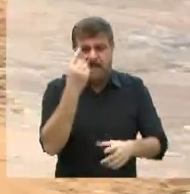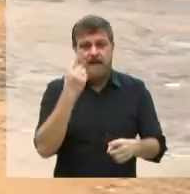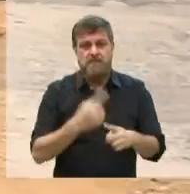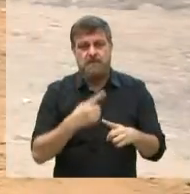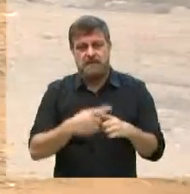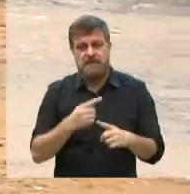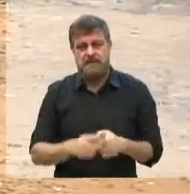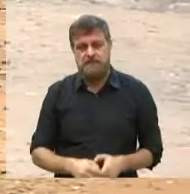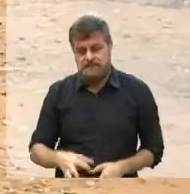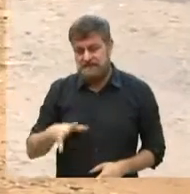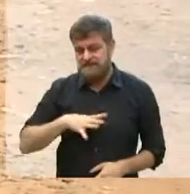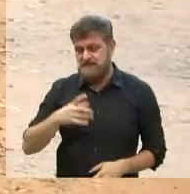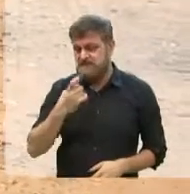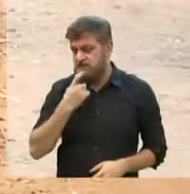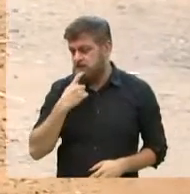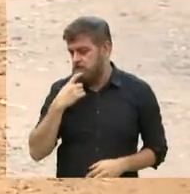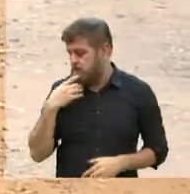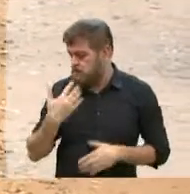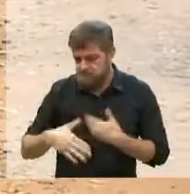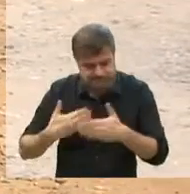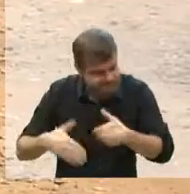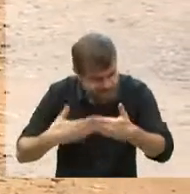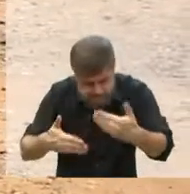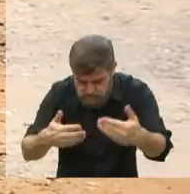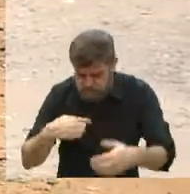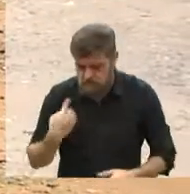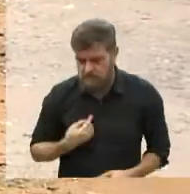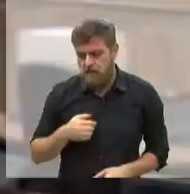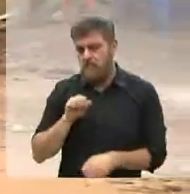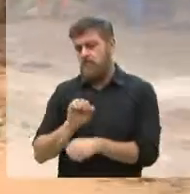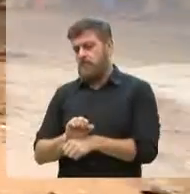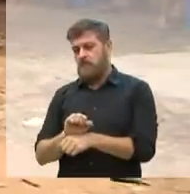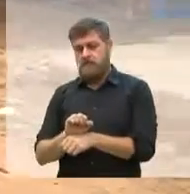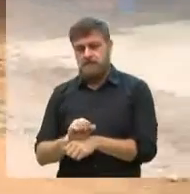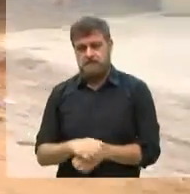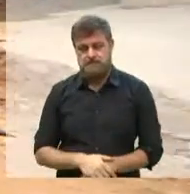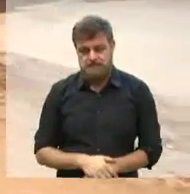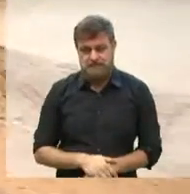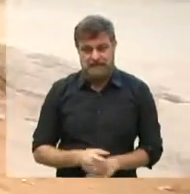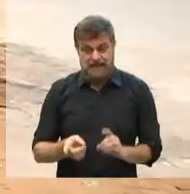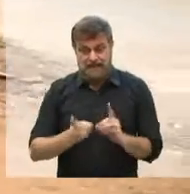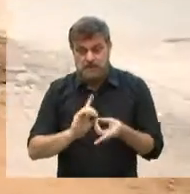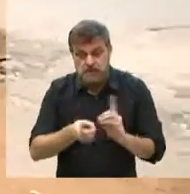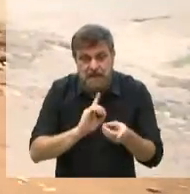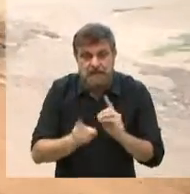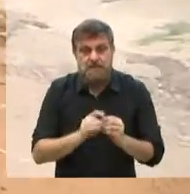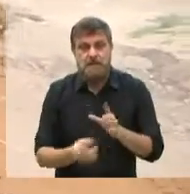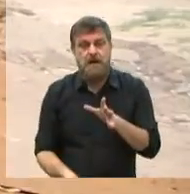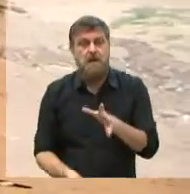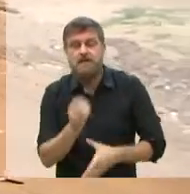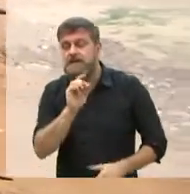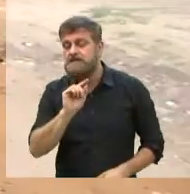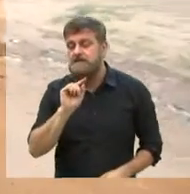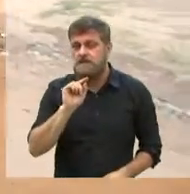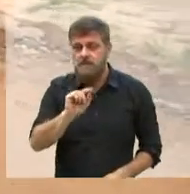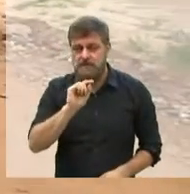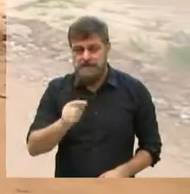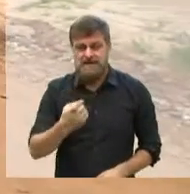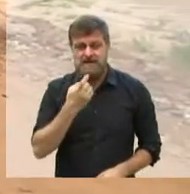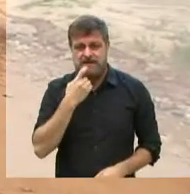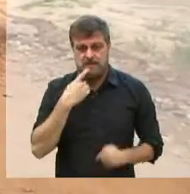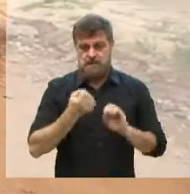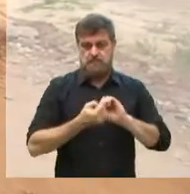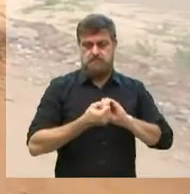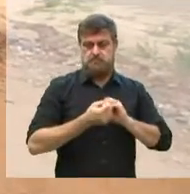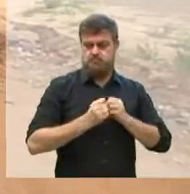é que a cidade é dinâmica, somos seres dinâmicos, e esse dinamismo faz com que a cidade cresça